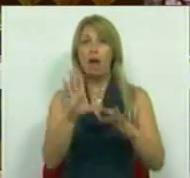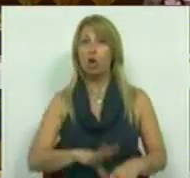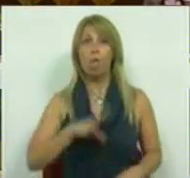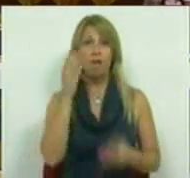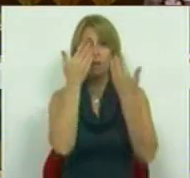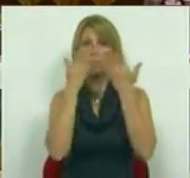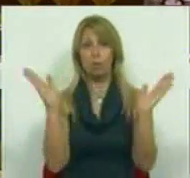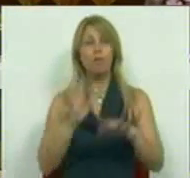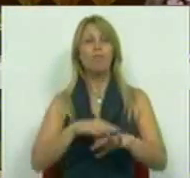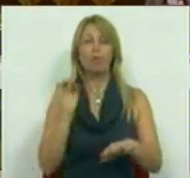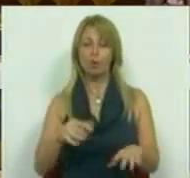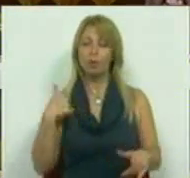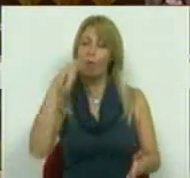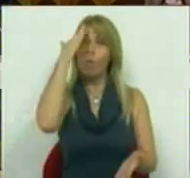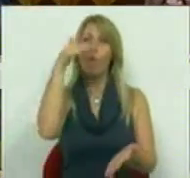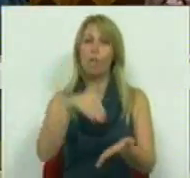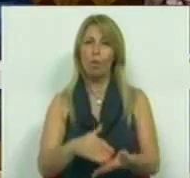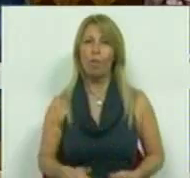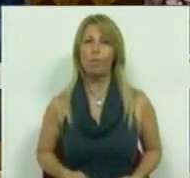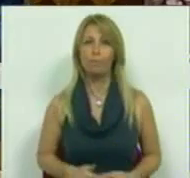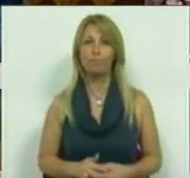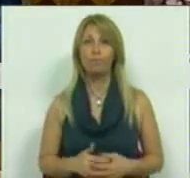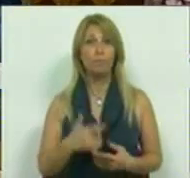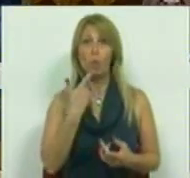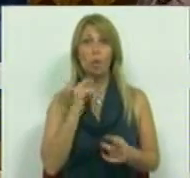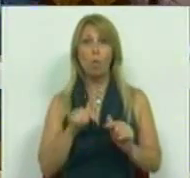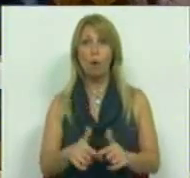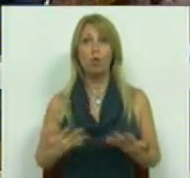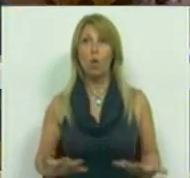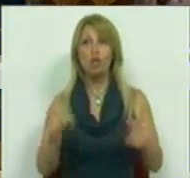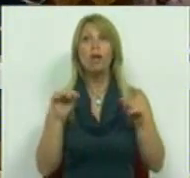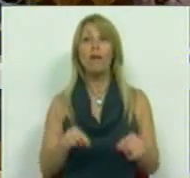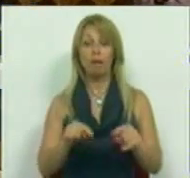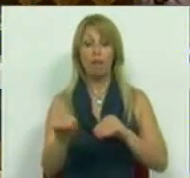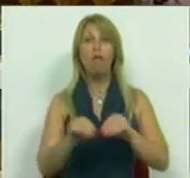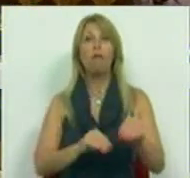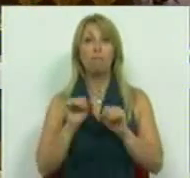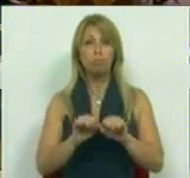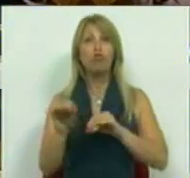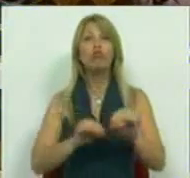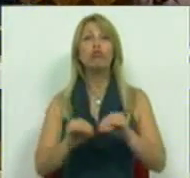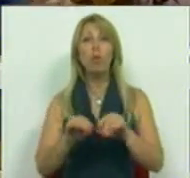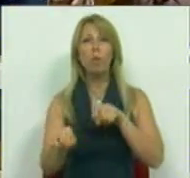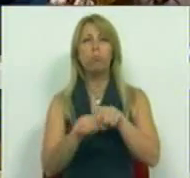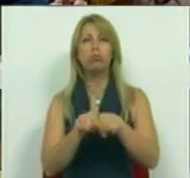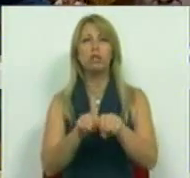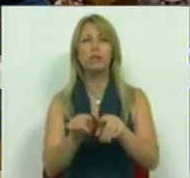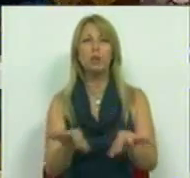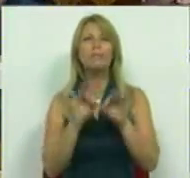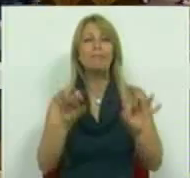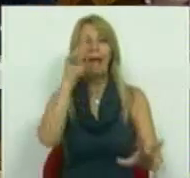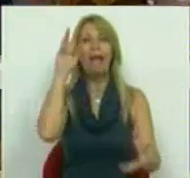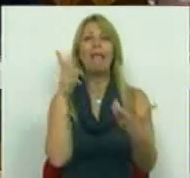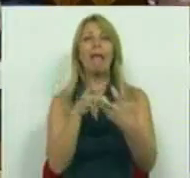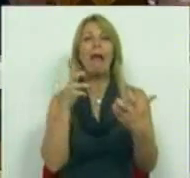E por isso concluo, o que não pode haver hoje aqui é um jogo político com uma guerra de almofadas.